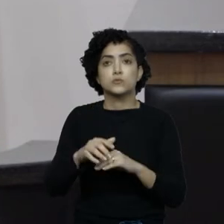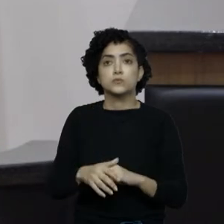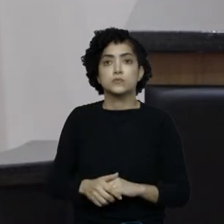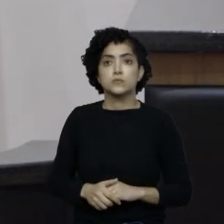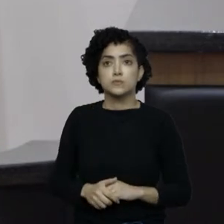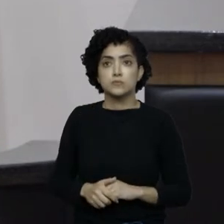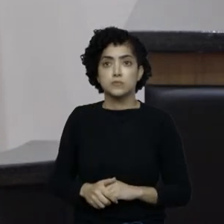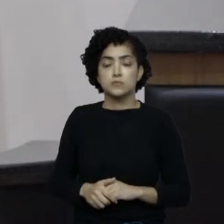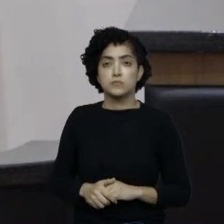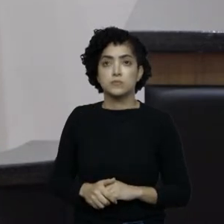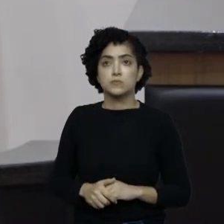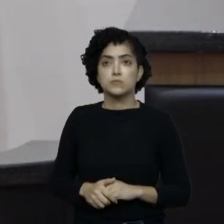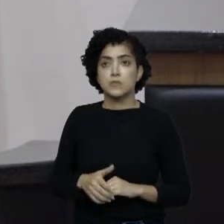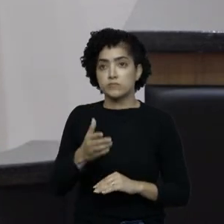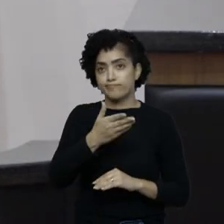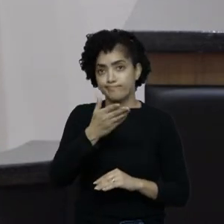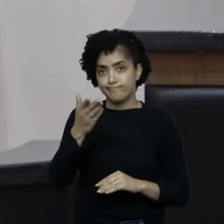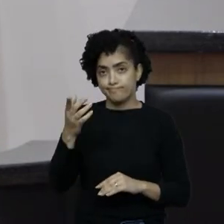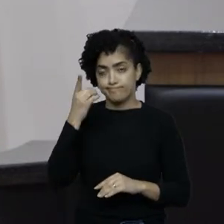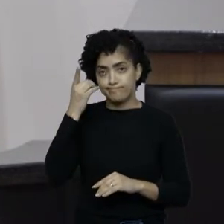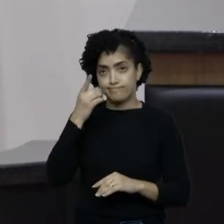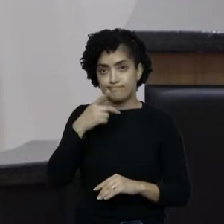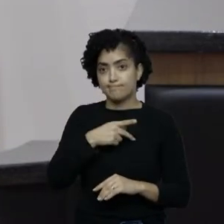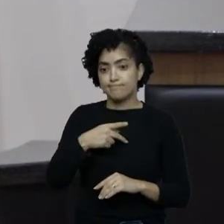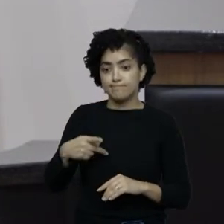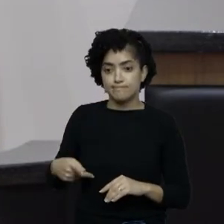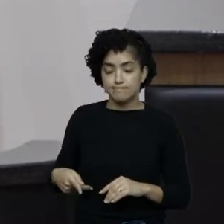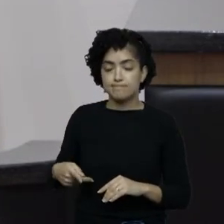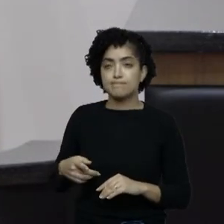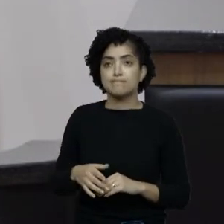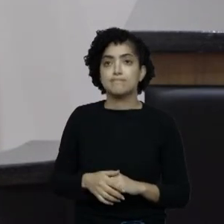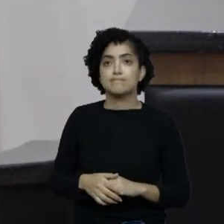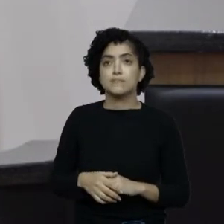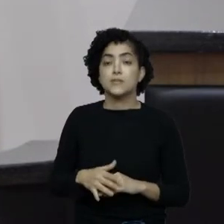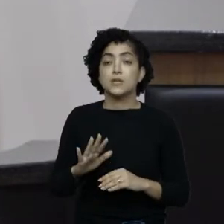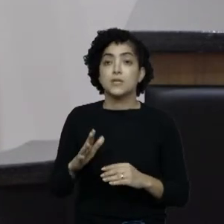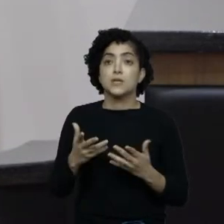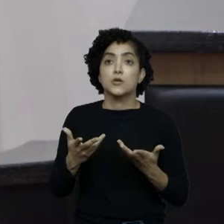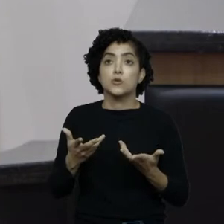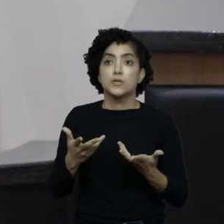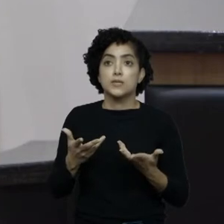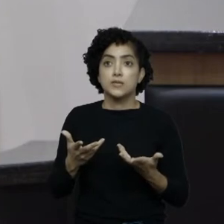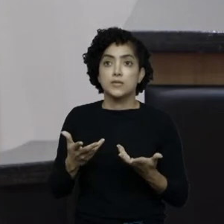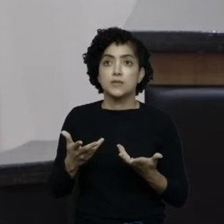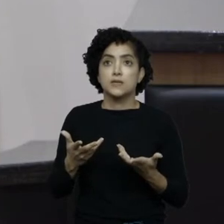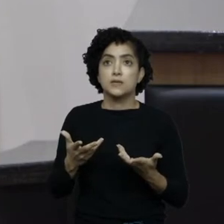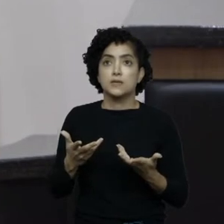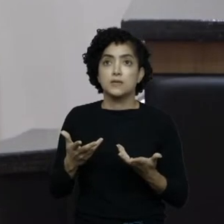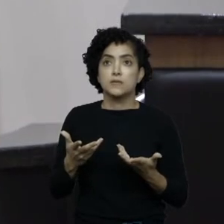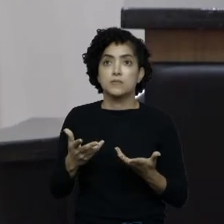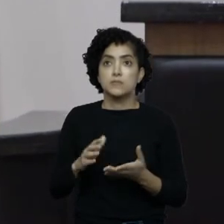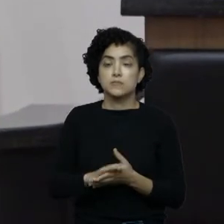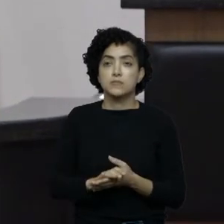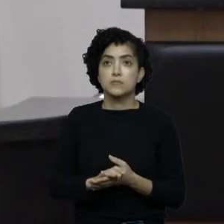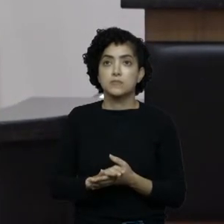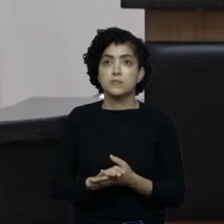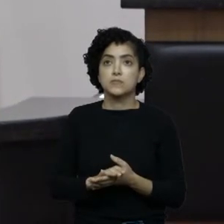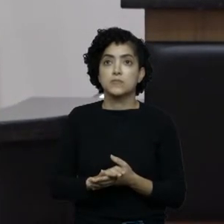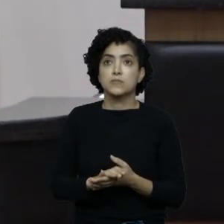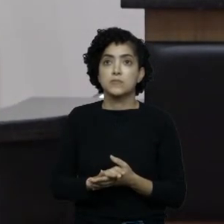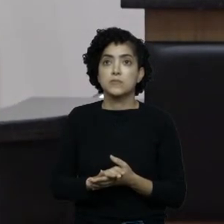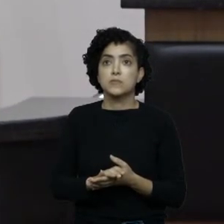o senhor presidente senhores Deputados eu queria só a limpar um pouquinho